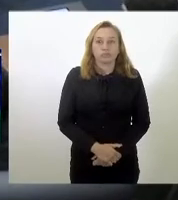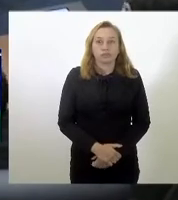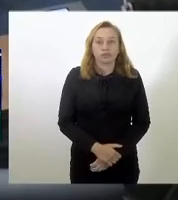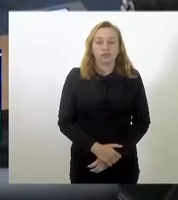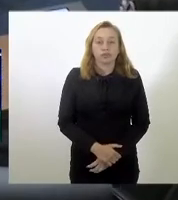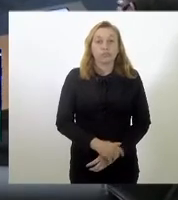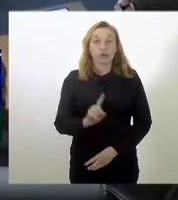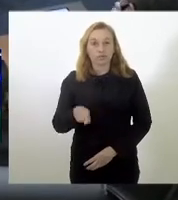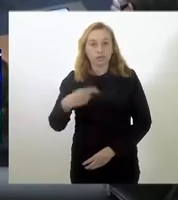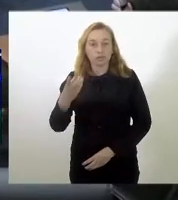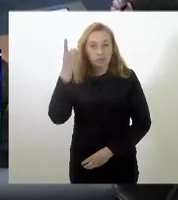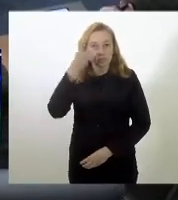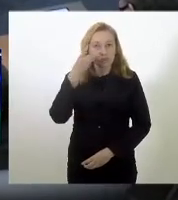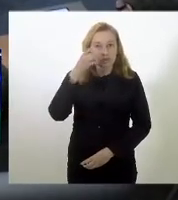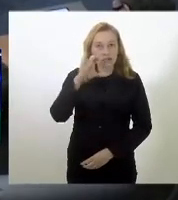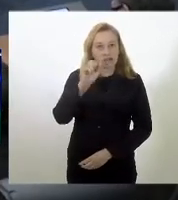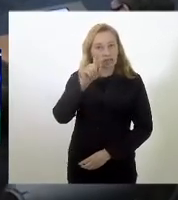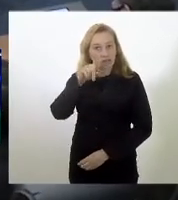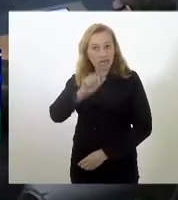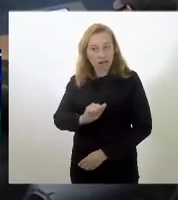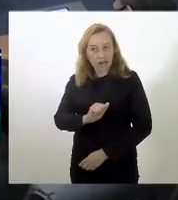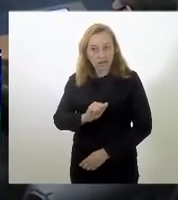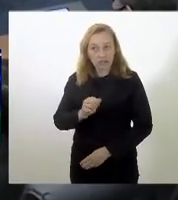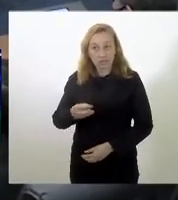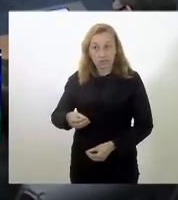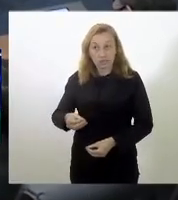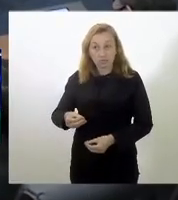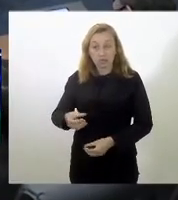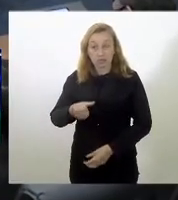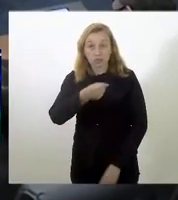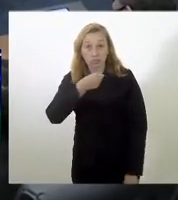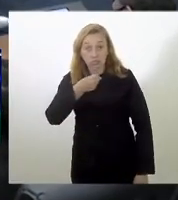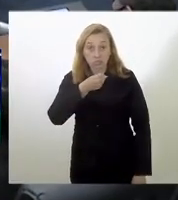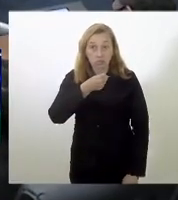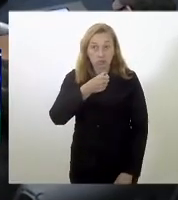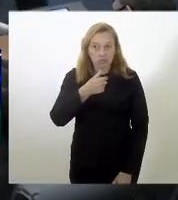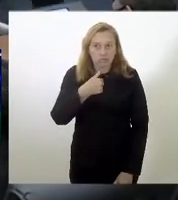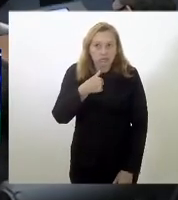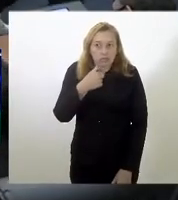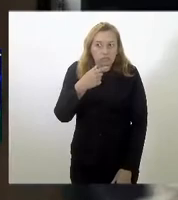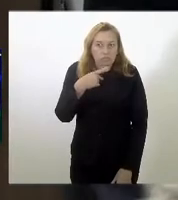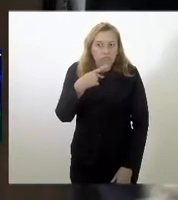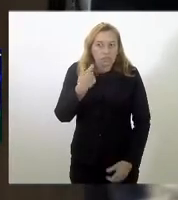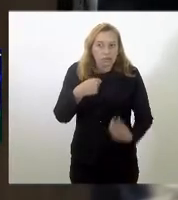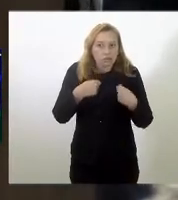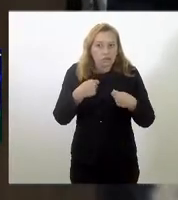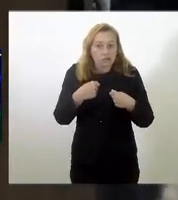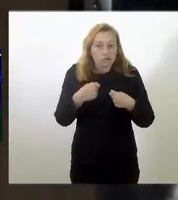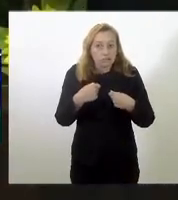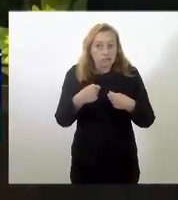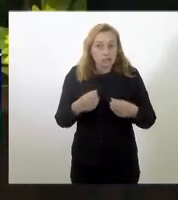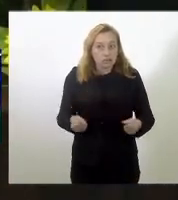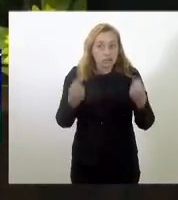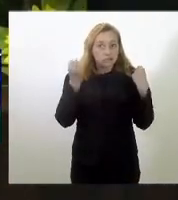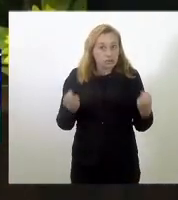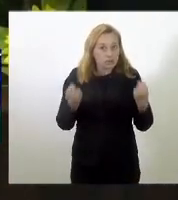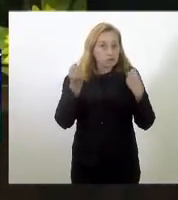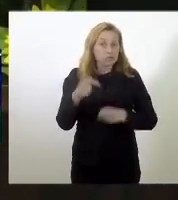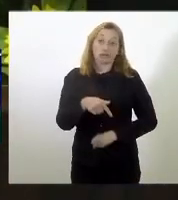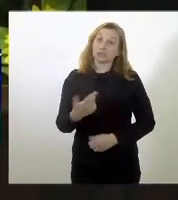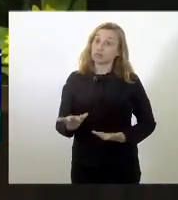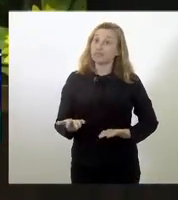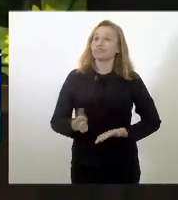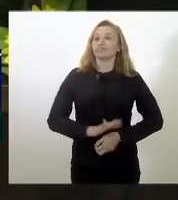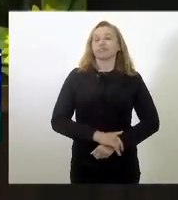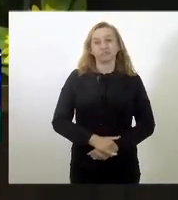Depois que o deputado Márcio Canella passa aqui no microfone, eu não tenho que fazer um exercício aqui. Alá, alá Roberto Carlos, é aquele de lado